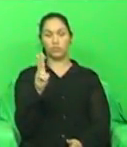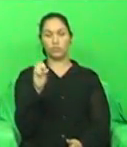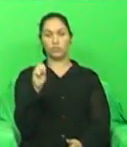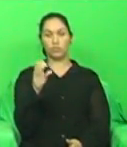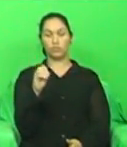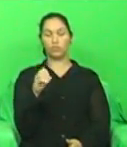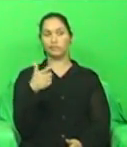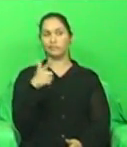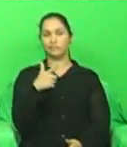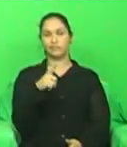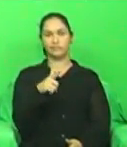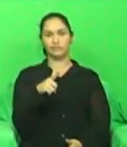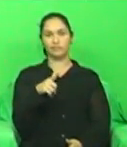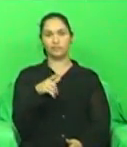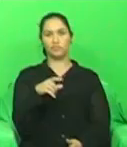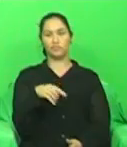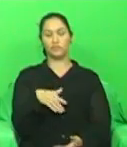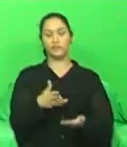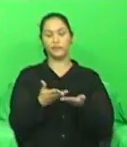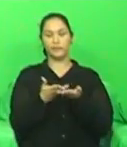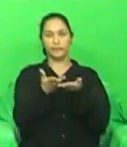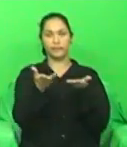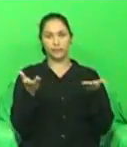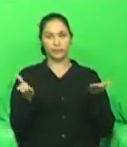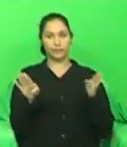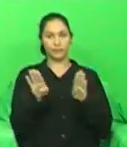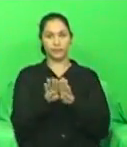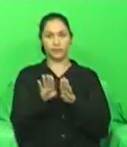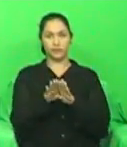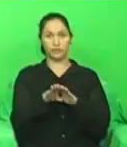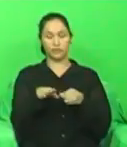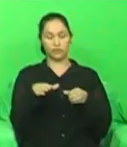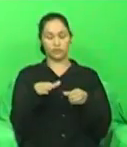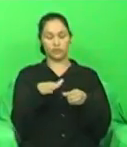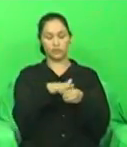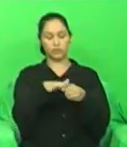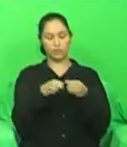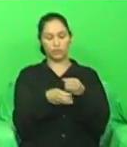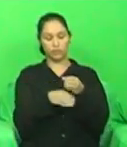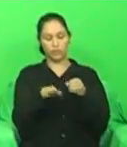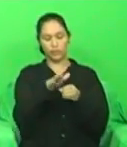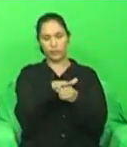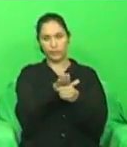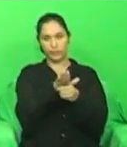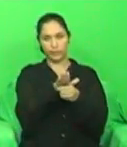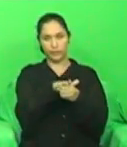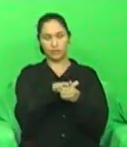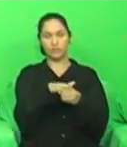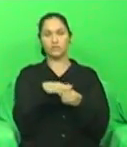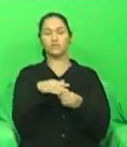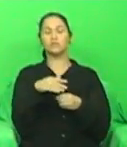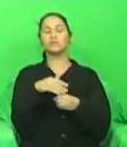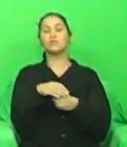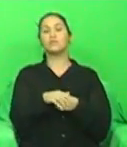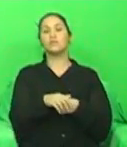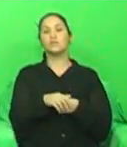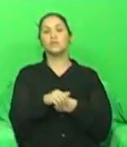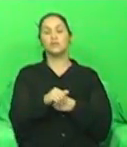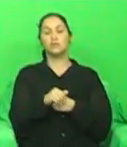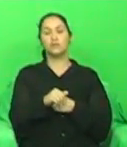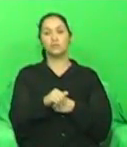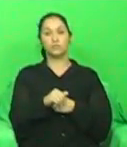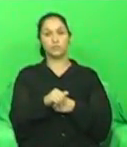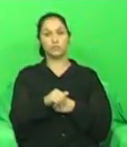bocas de lobos na nossa cidade retornando esgoto porque na verdade a nossa sociedade joga esgoto na rede pluvial